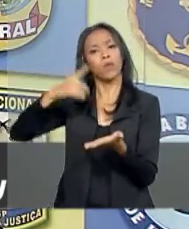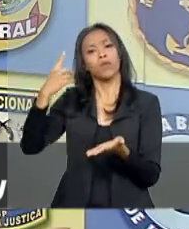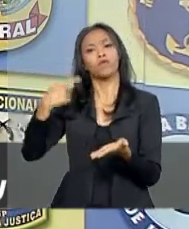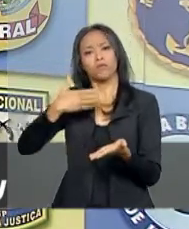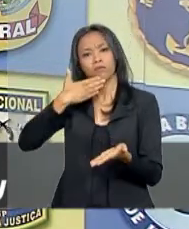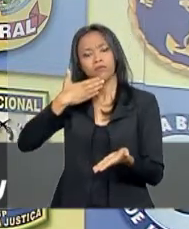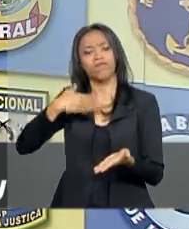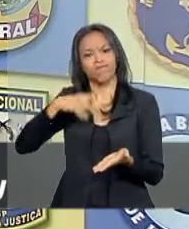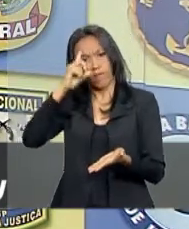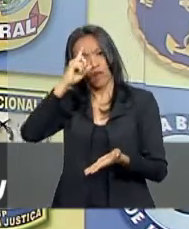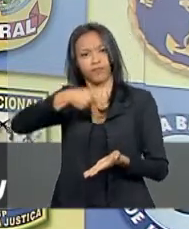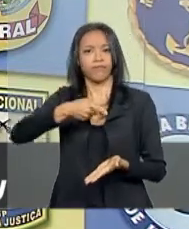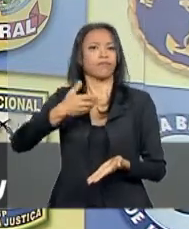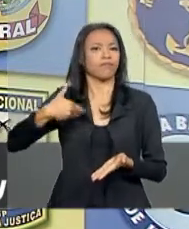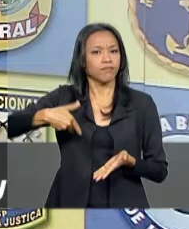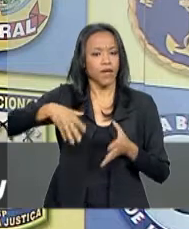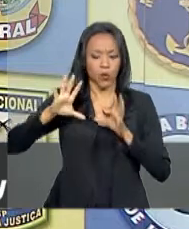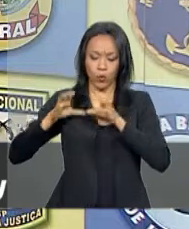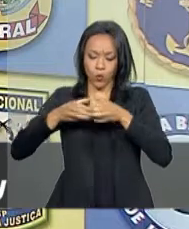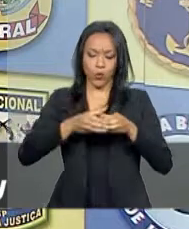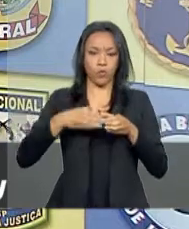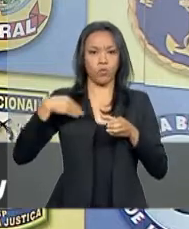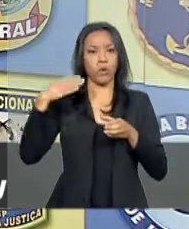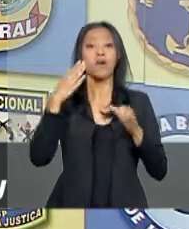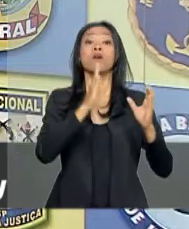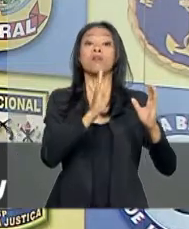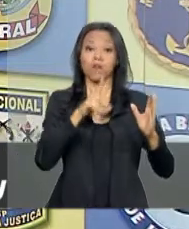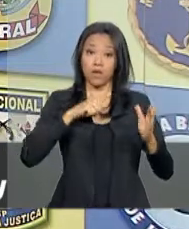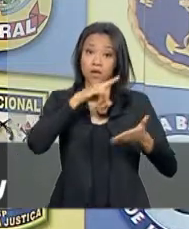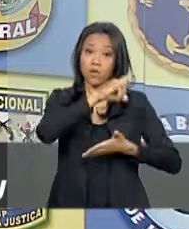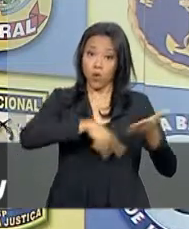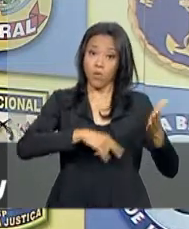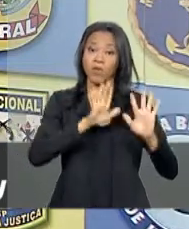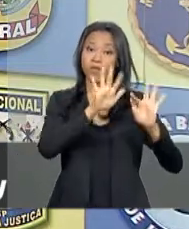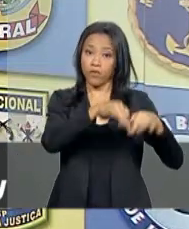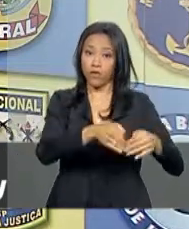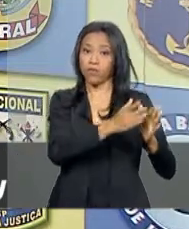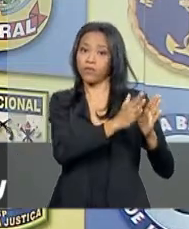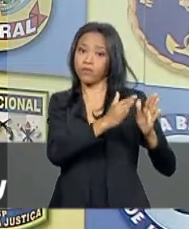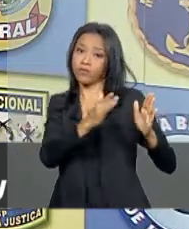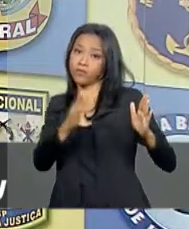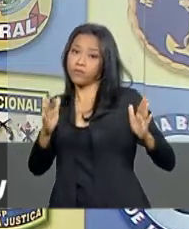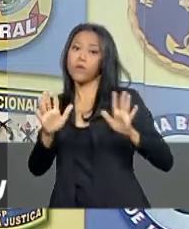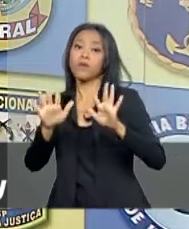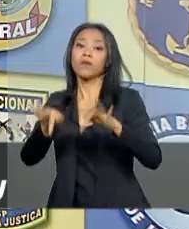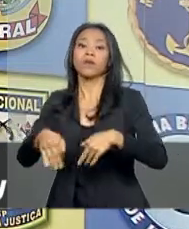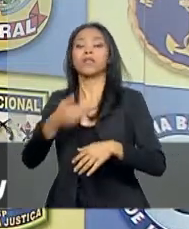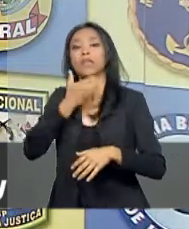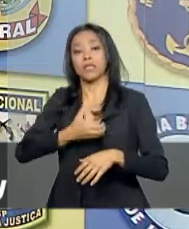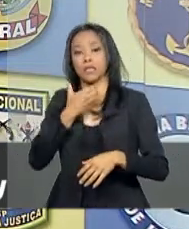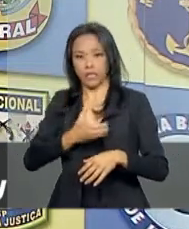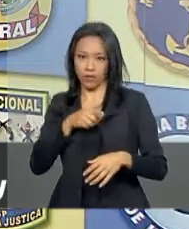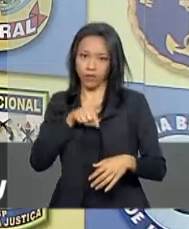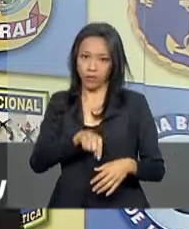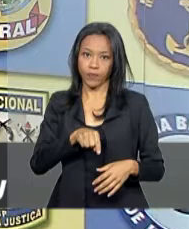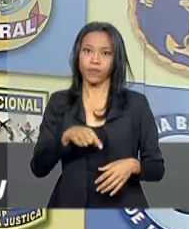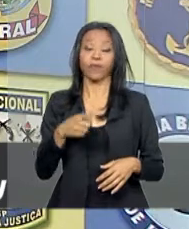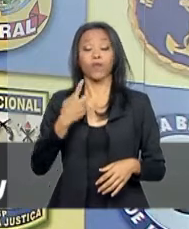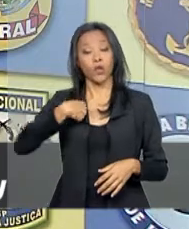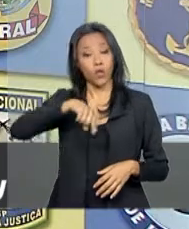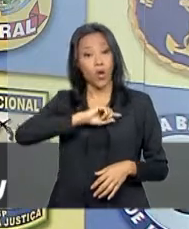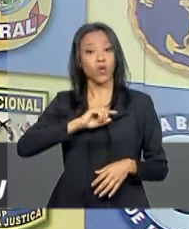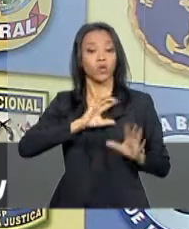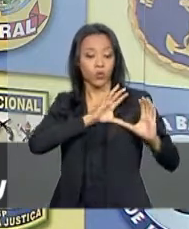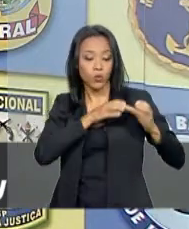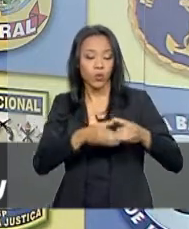ordem que tem prazo para acabar, ela termina em dezembro também desse ano. A nossa equipe chegou